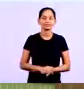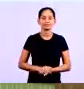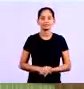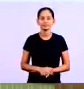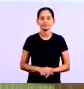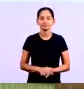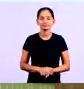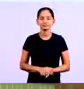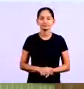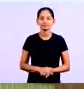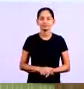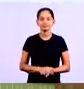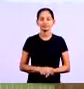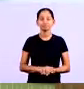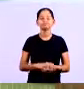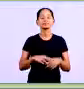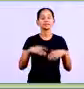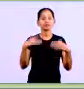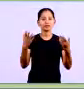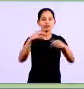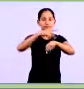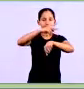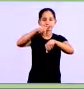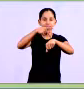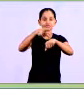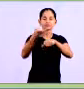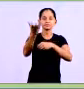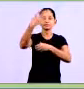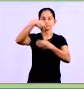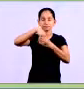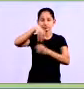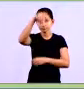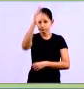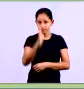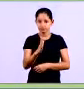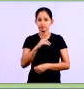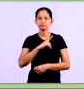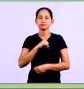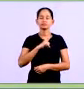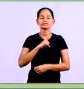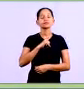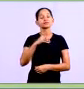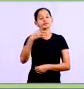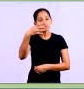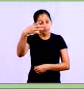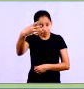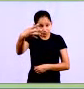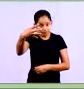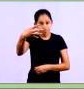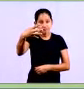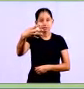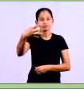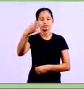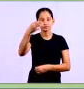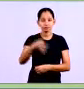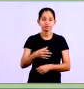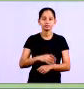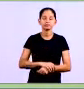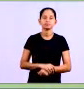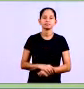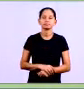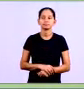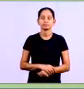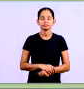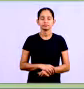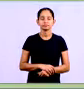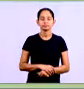slide. Gente, no Brasil existe 4 formas de tributação das empresas. Que